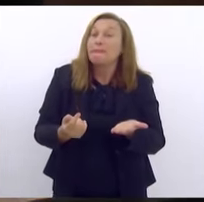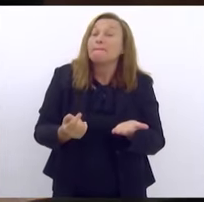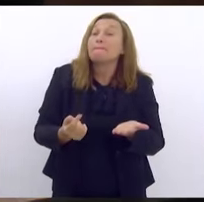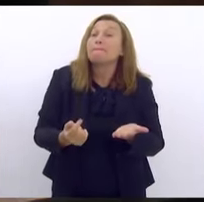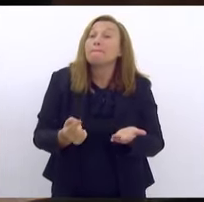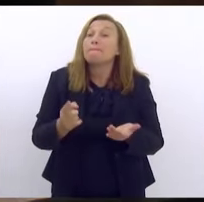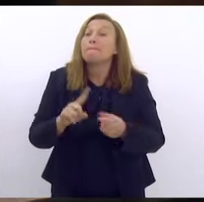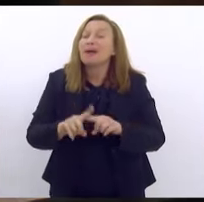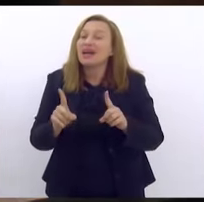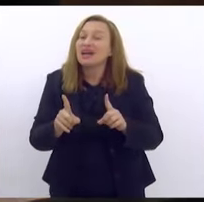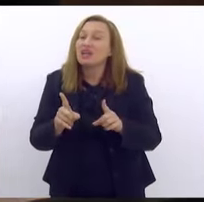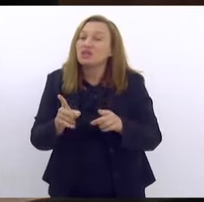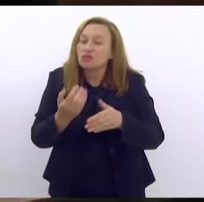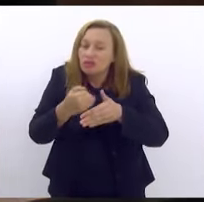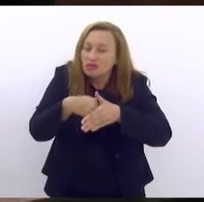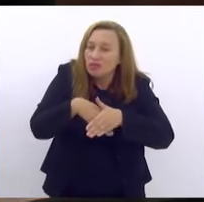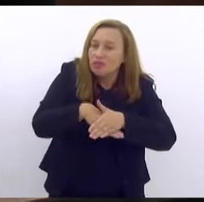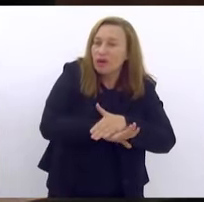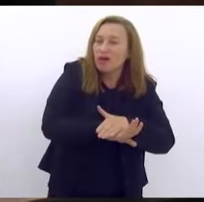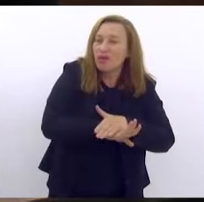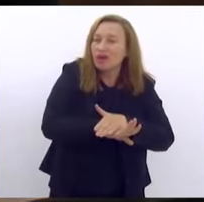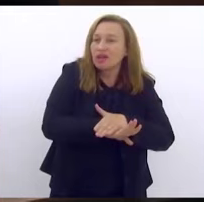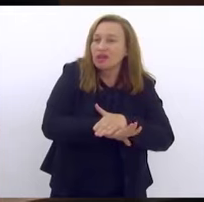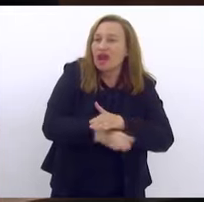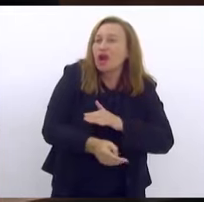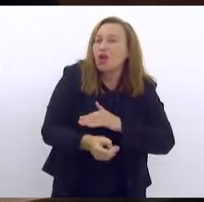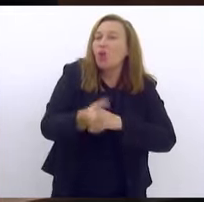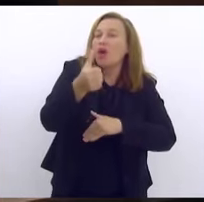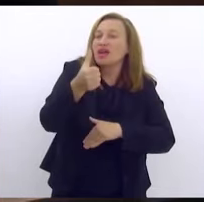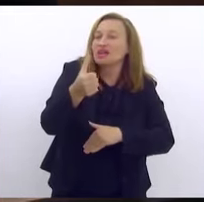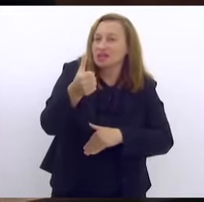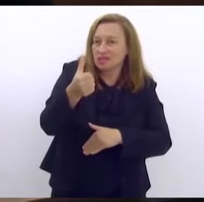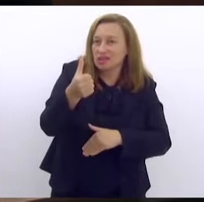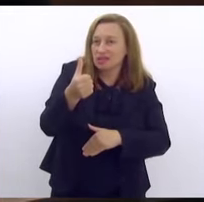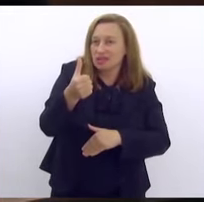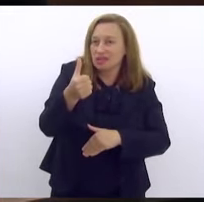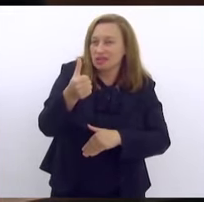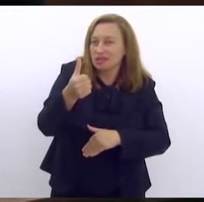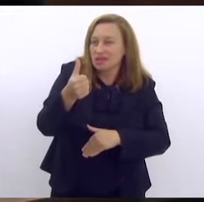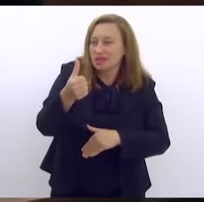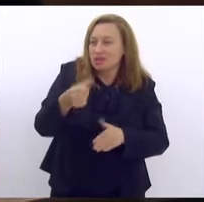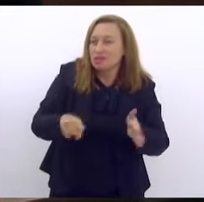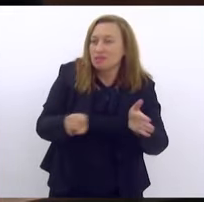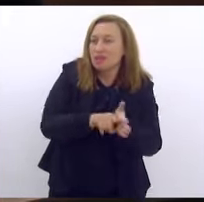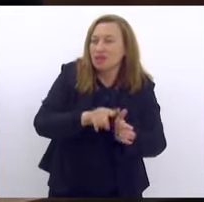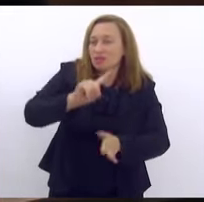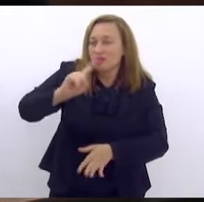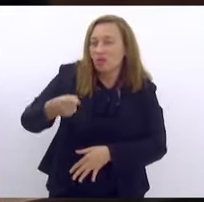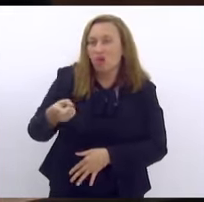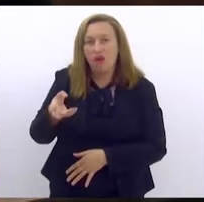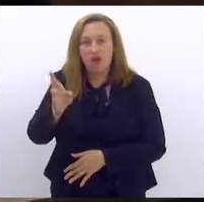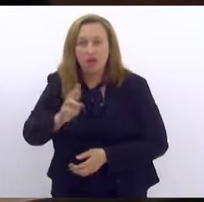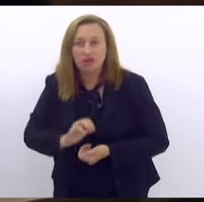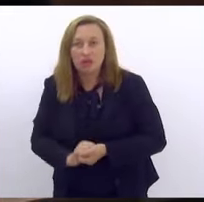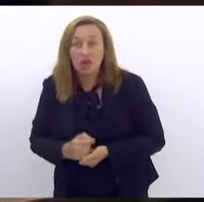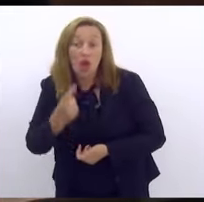menos R$1 milhão. Eu queria saber para onde foi esse dinheiro. Eu vi aqui todo mundo